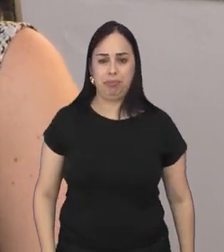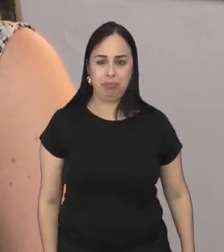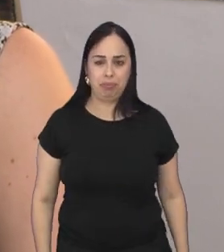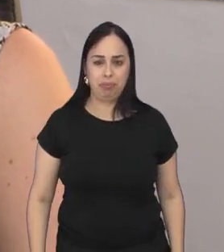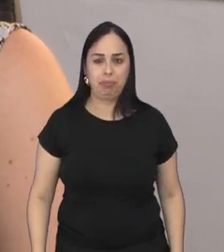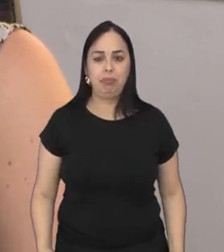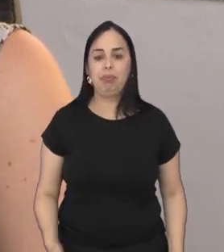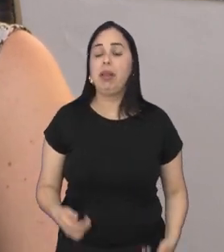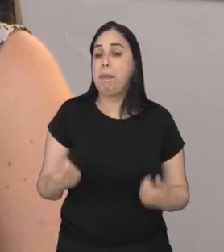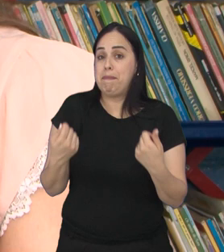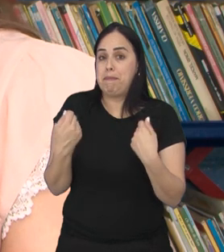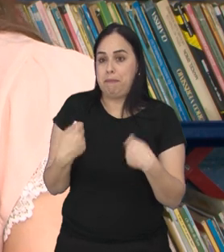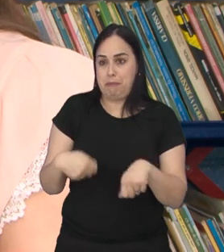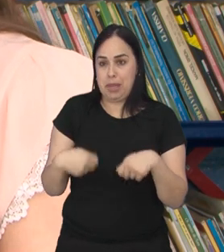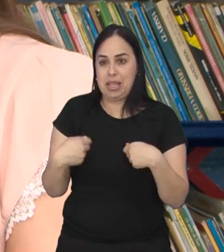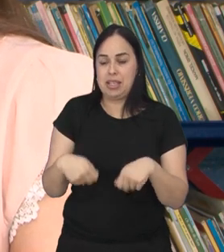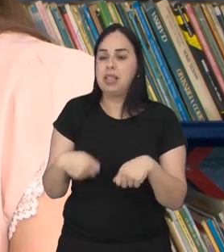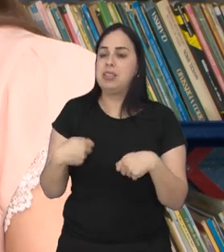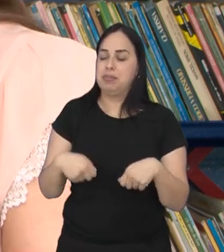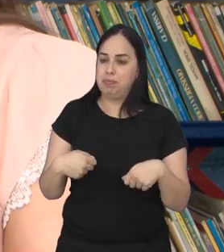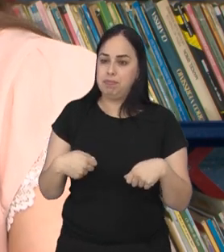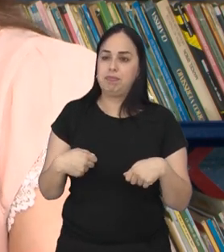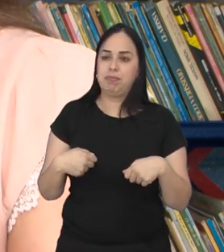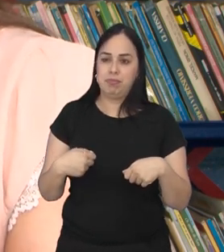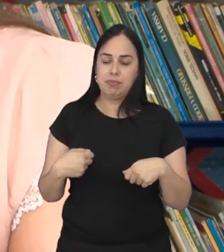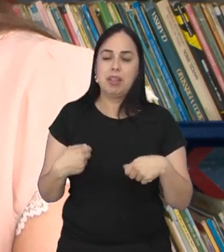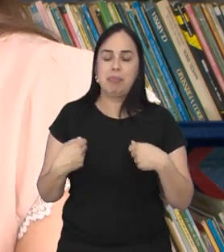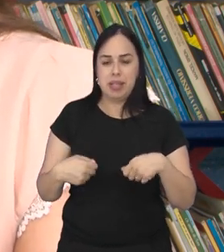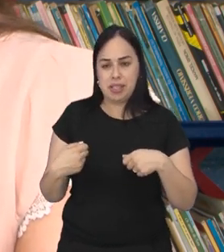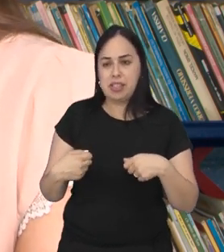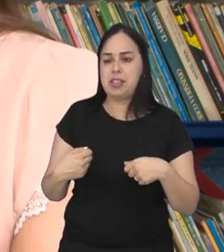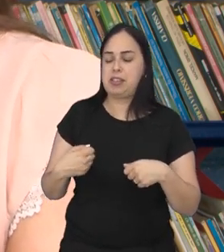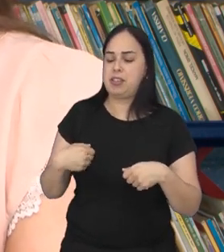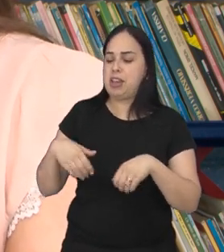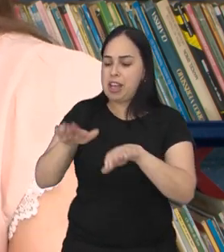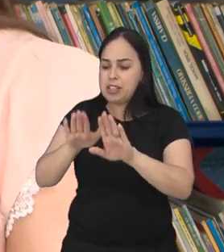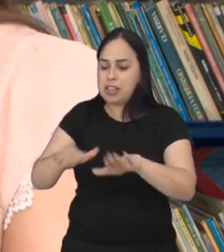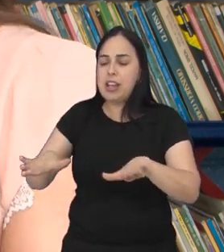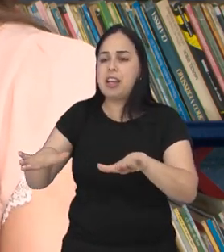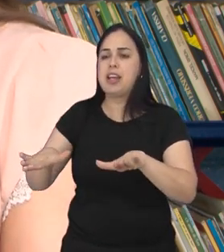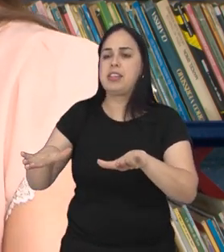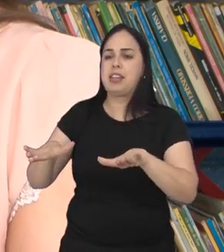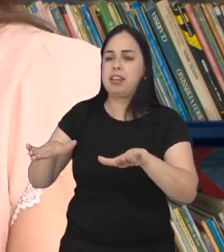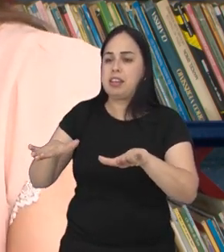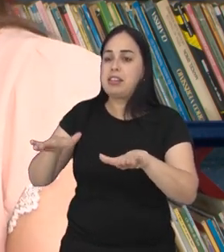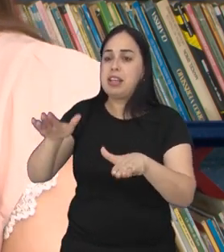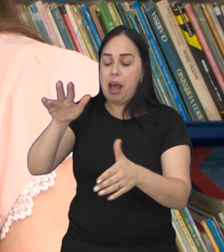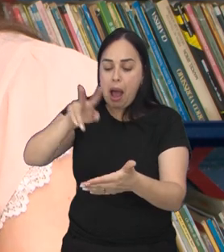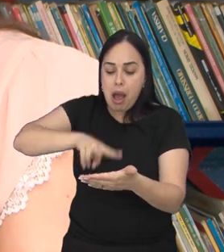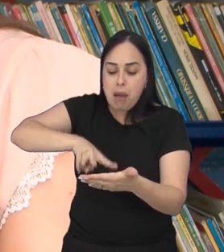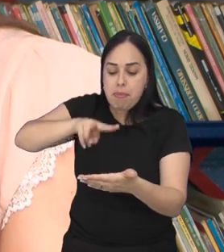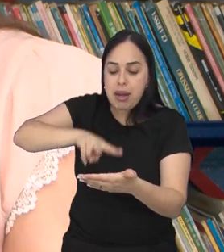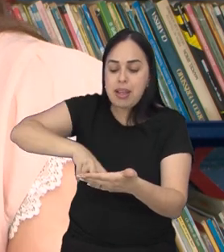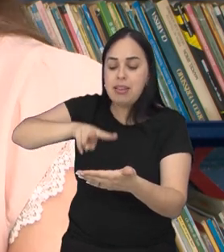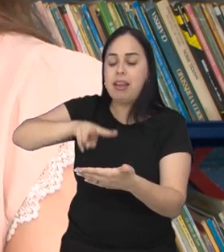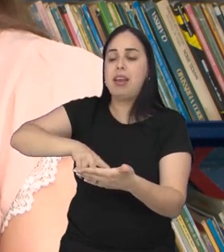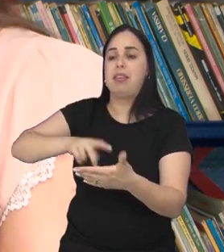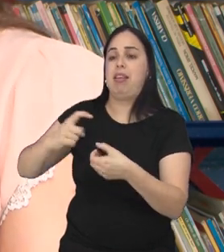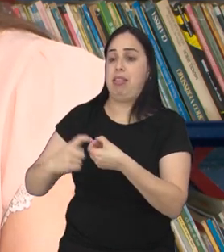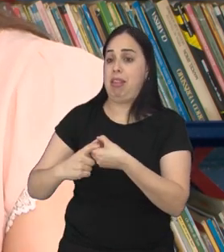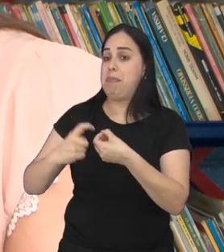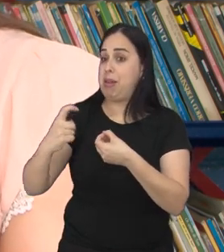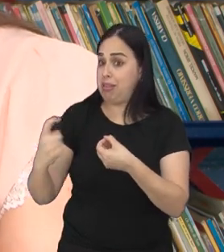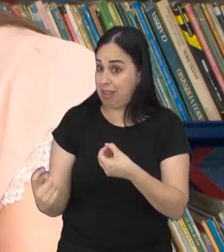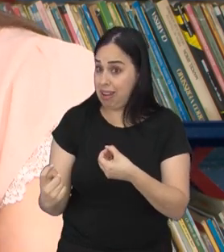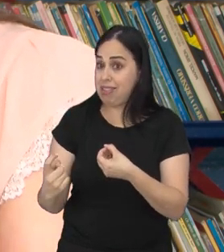aprendizagem dela a gente precisa ter que os nossos as nossas crianças tenham condições de saber ler de serem